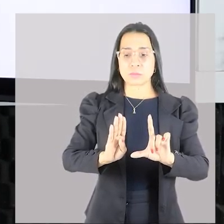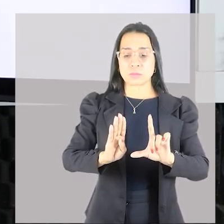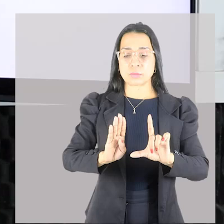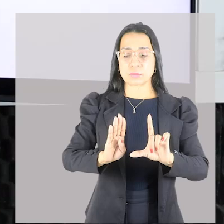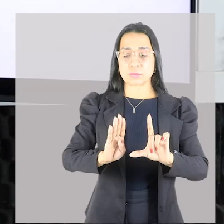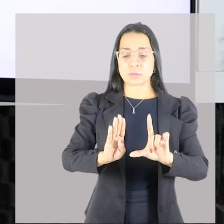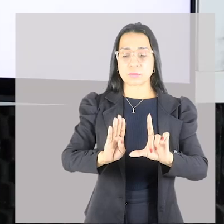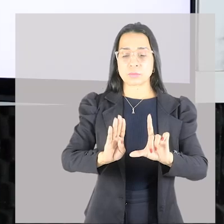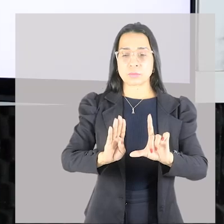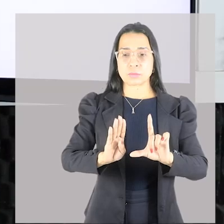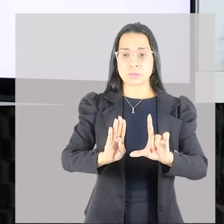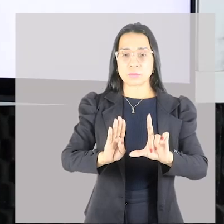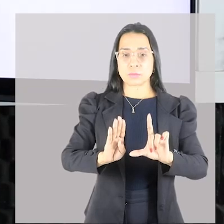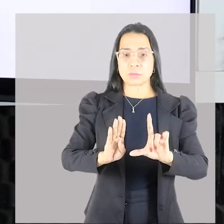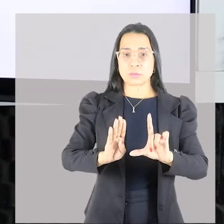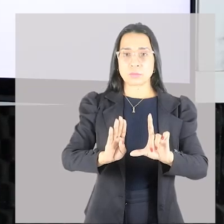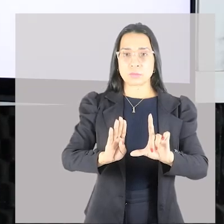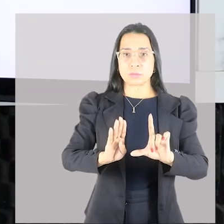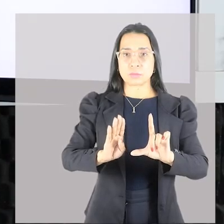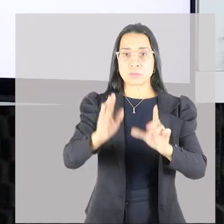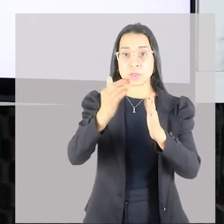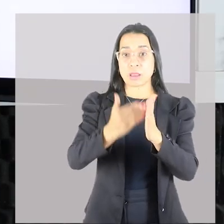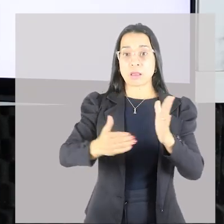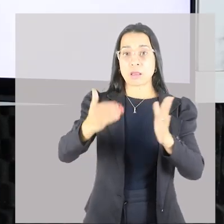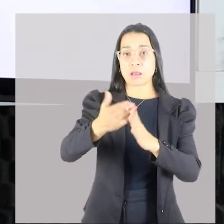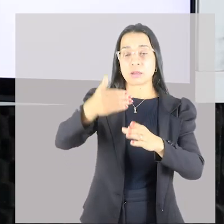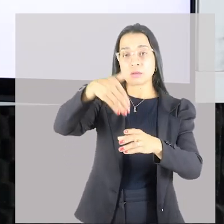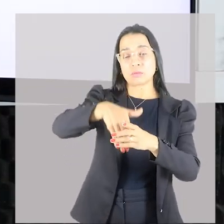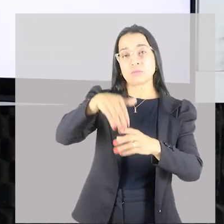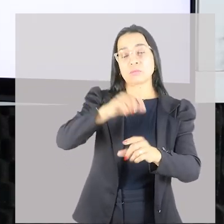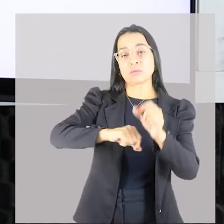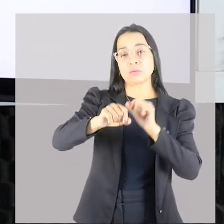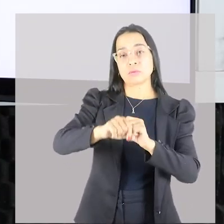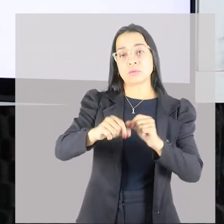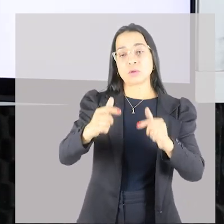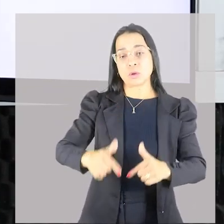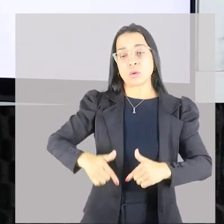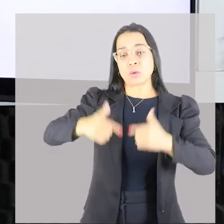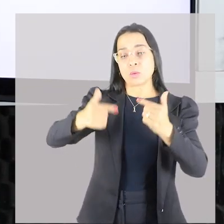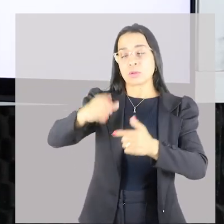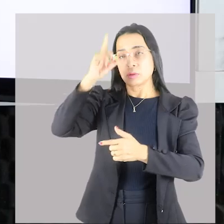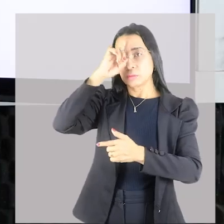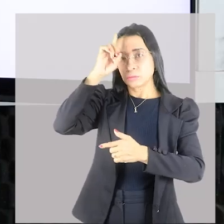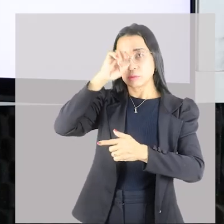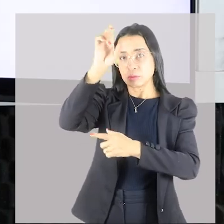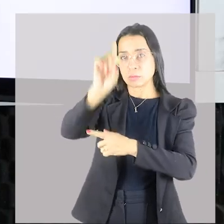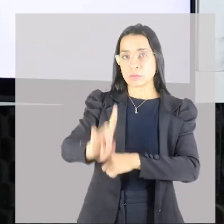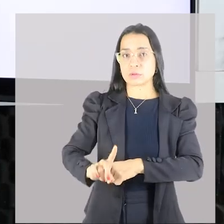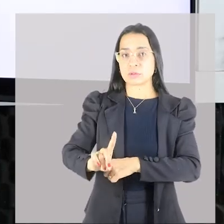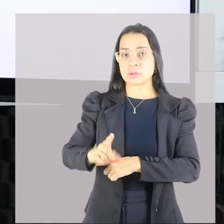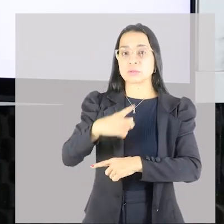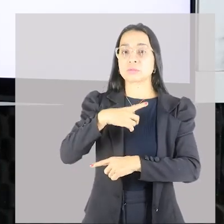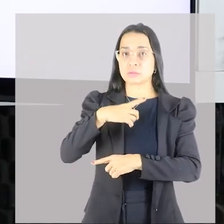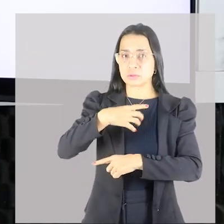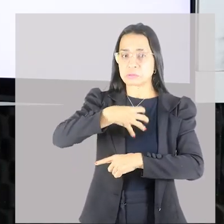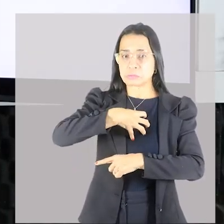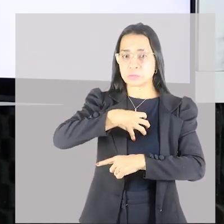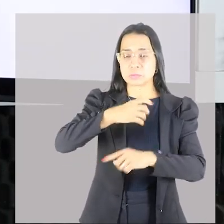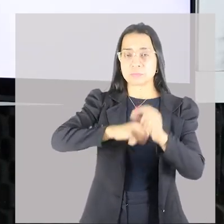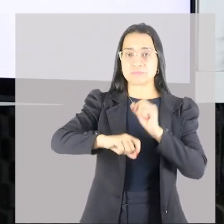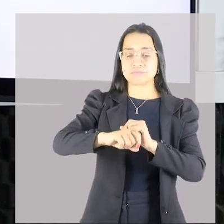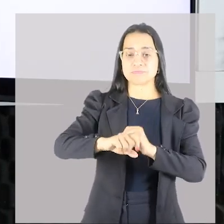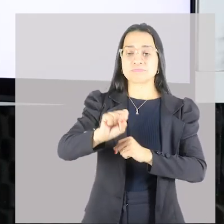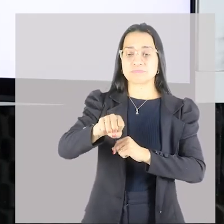momentos eleitorais. E além do voto, além da eleição, mas lutar no dia a dia por direitos. Faz sentido? Faz